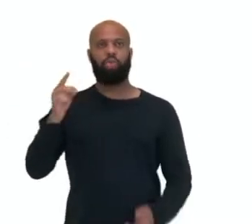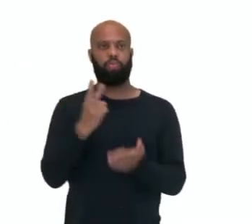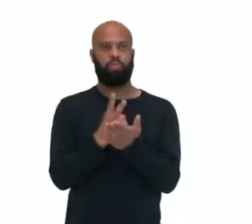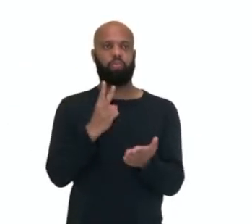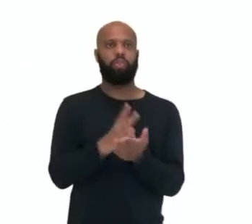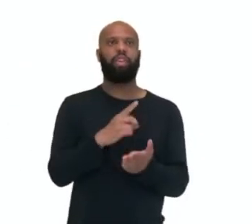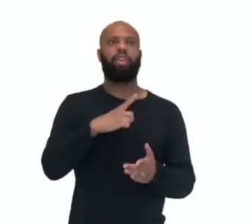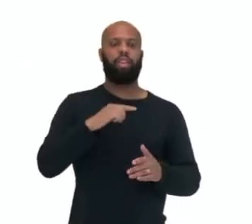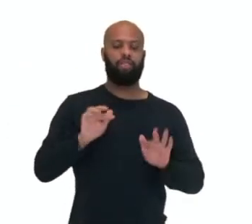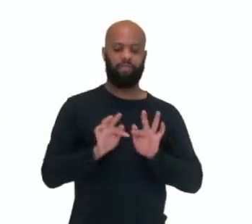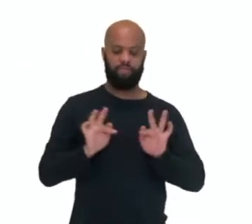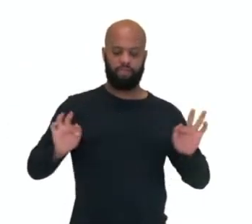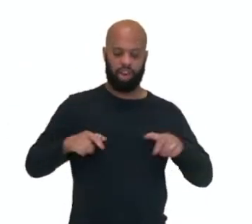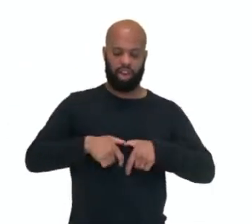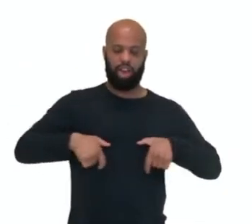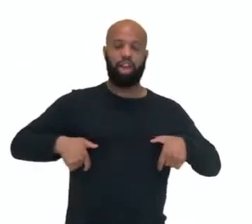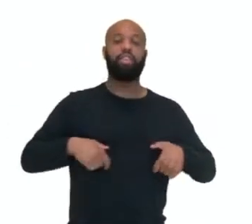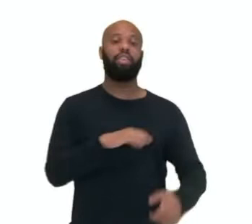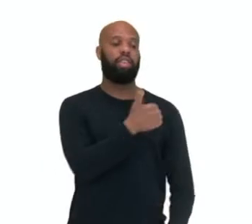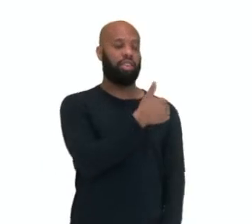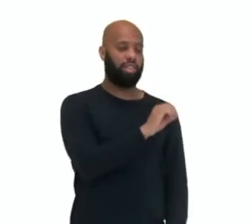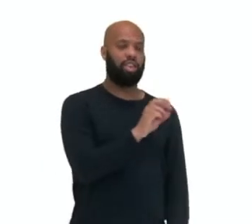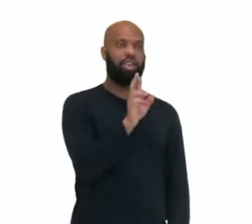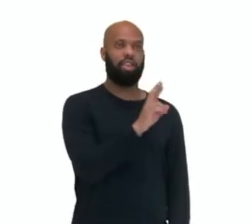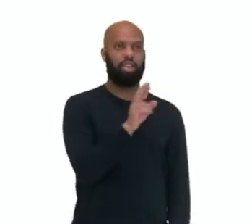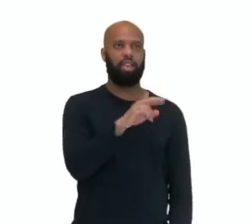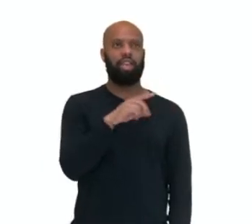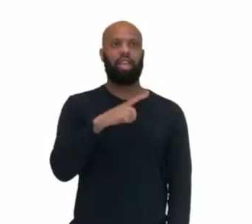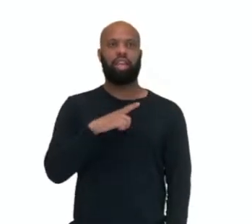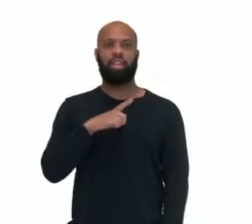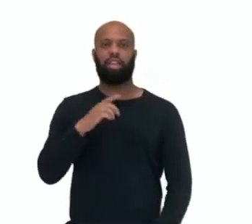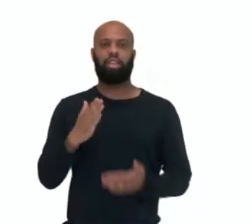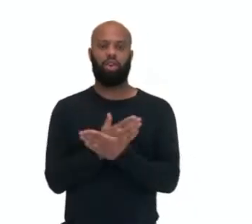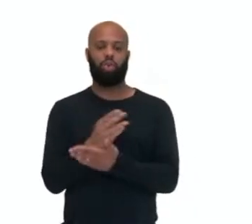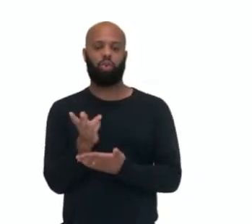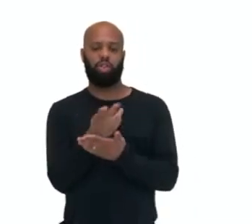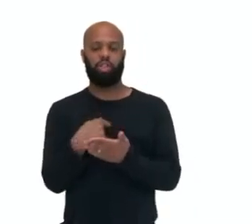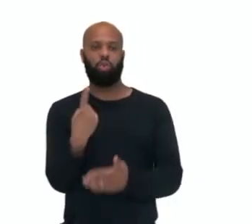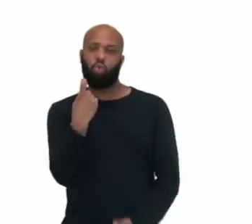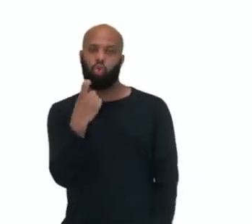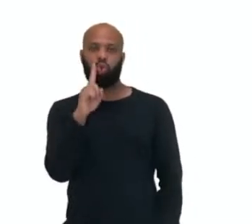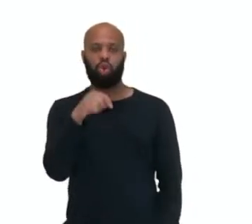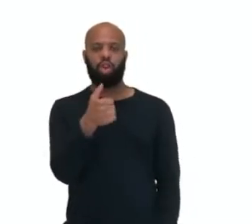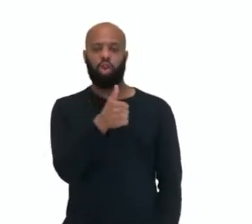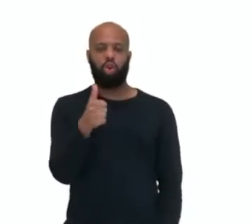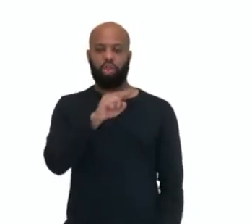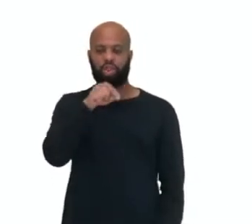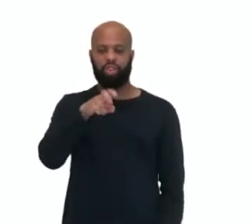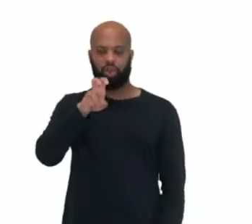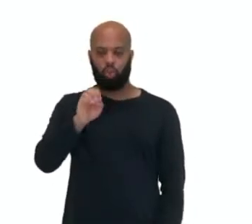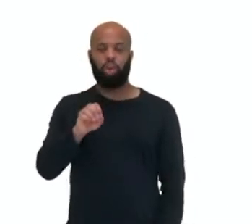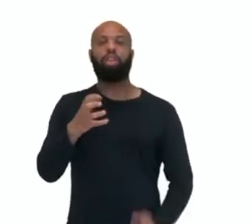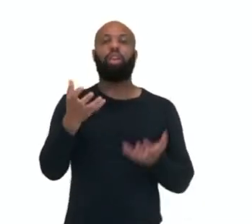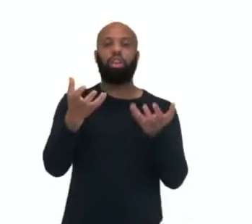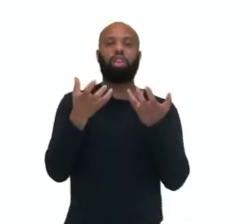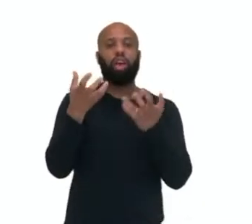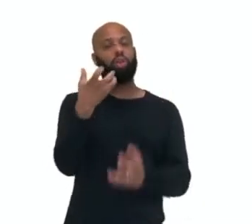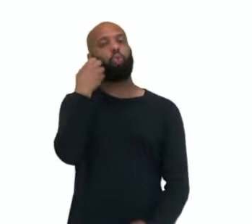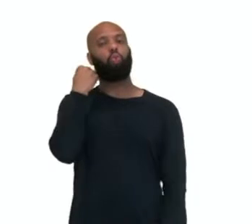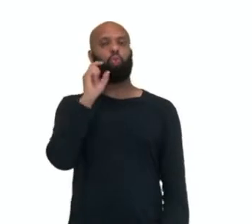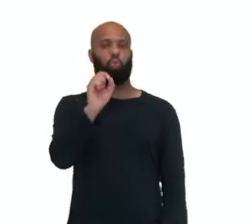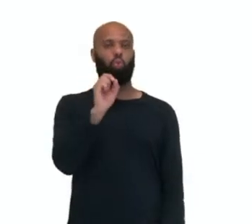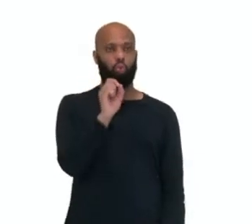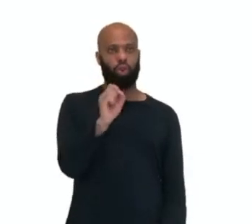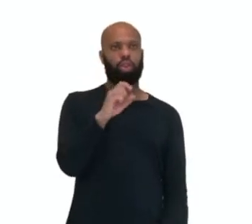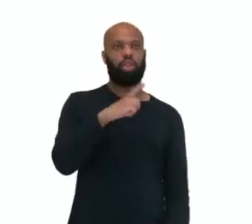ó, frases, R$ 10, de emoji, R$ 11,50. Ele quer ter lucro, por exemplo, ele fez ali